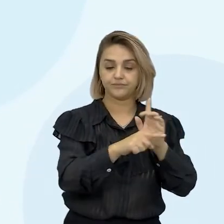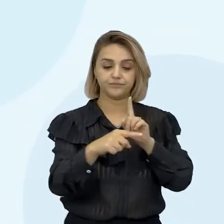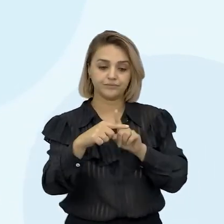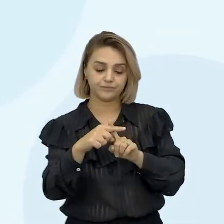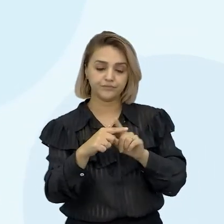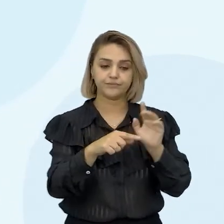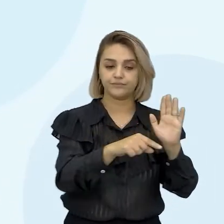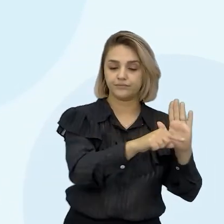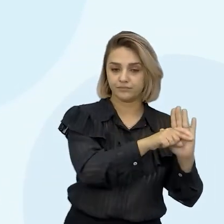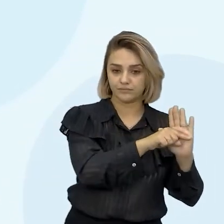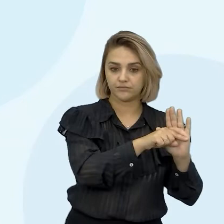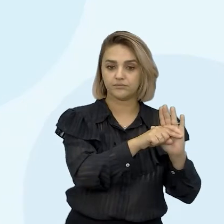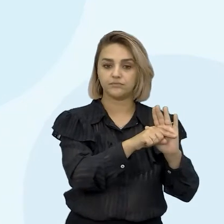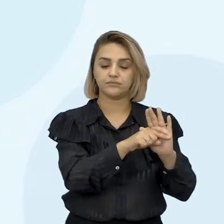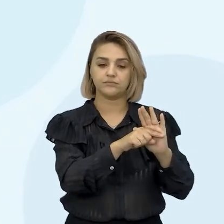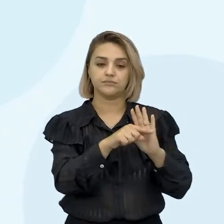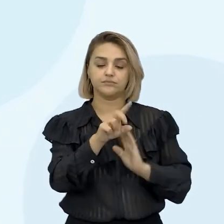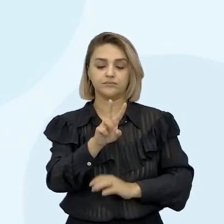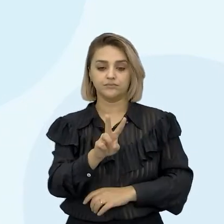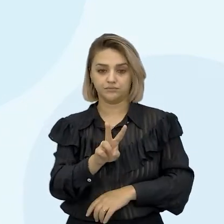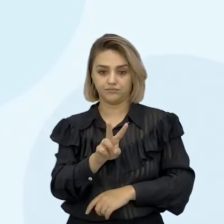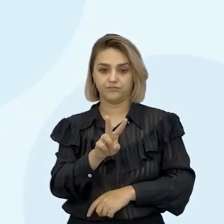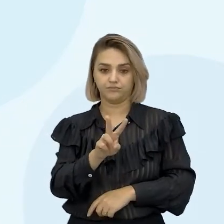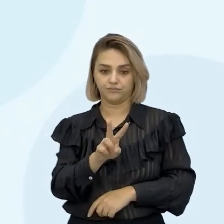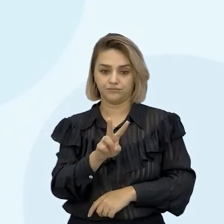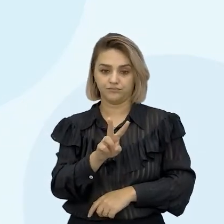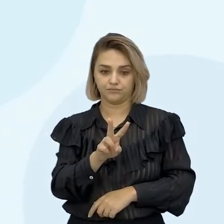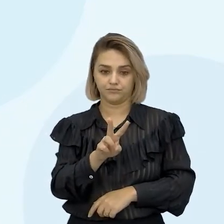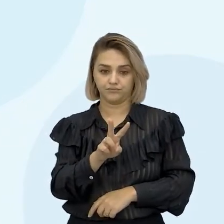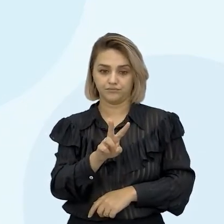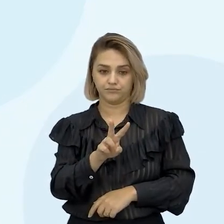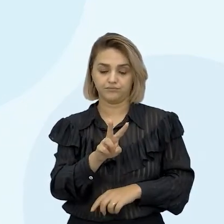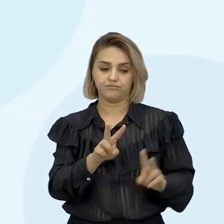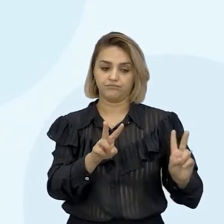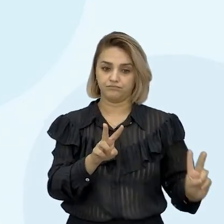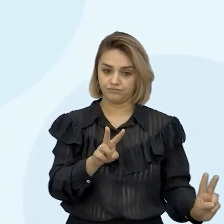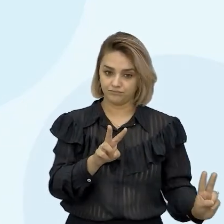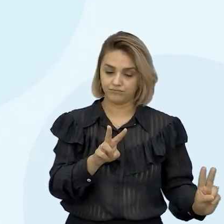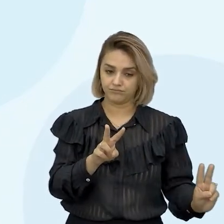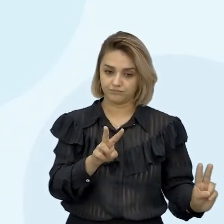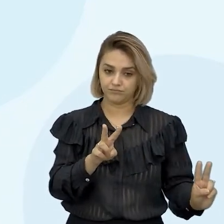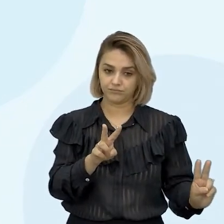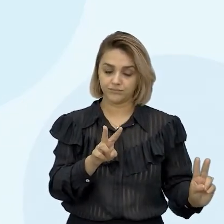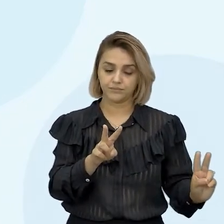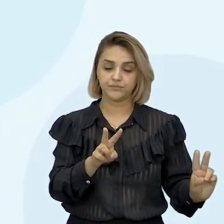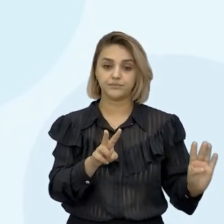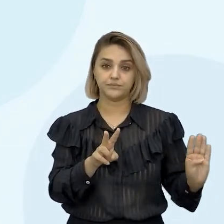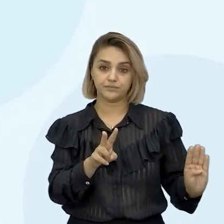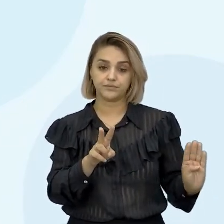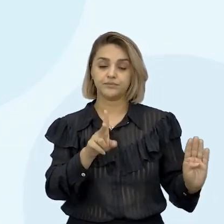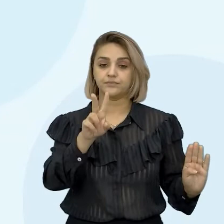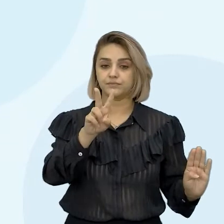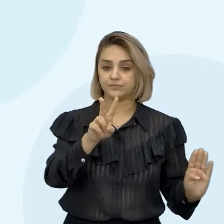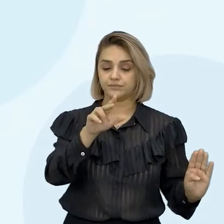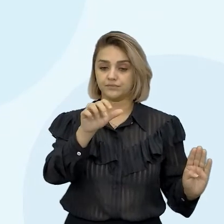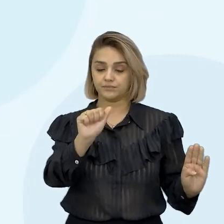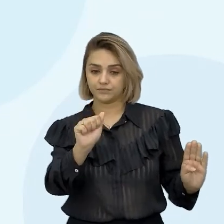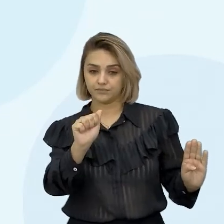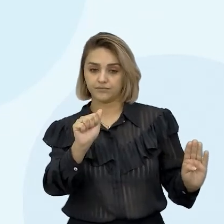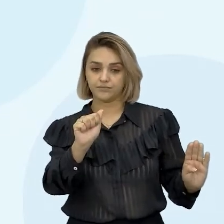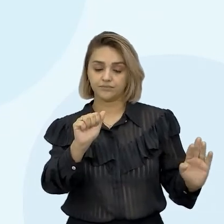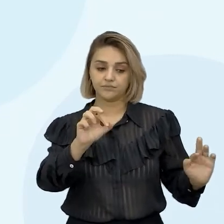acontecer aqui eu tenho um potencial elétrico aqui eu tenho um potencial elétrico deu diferença de potencial